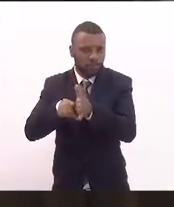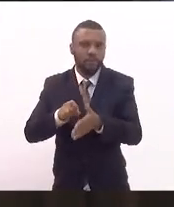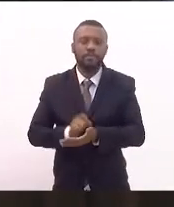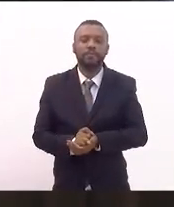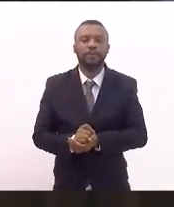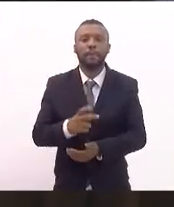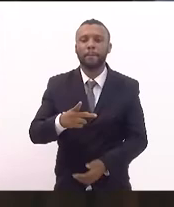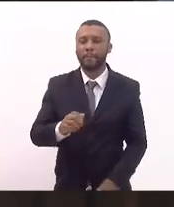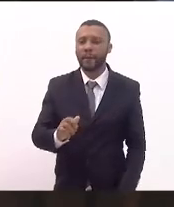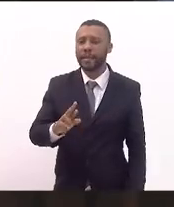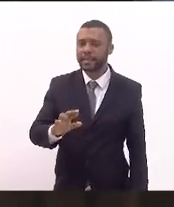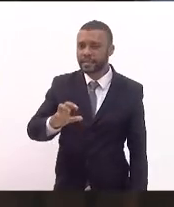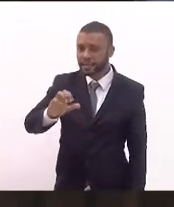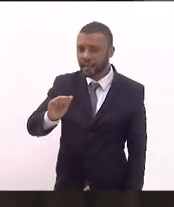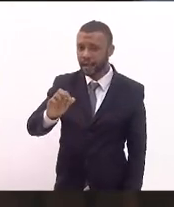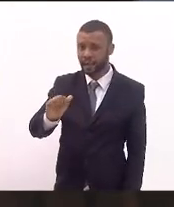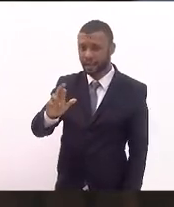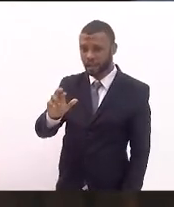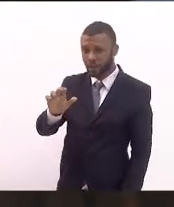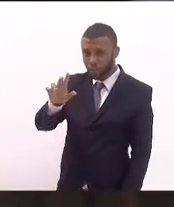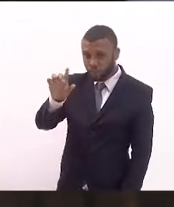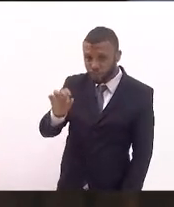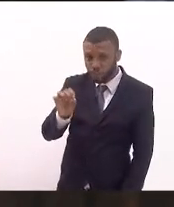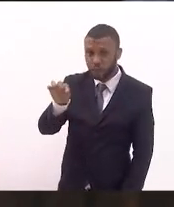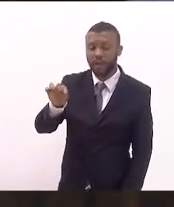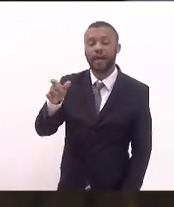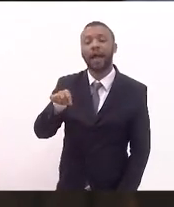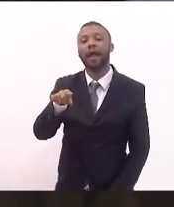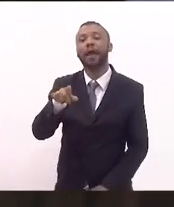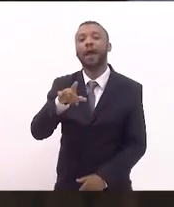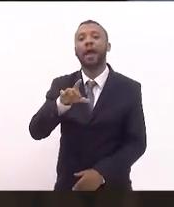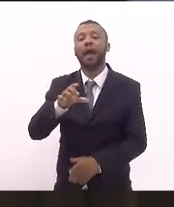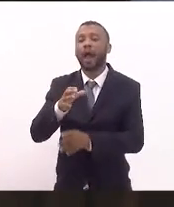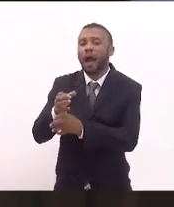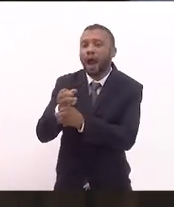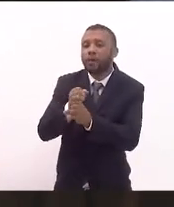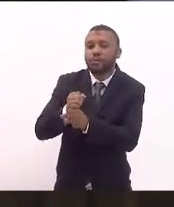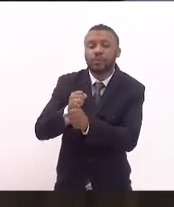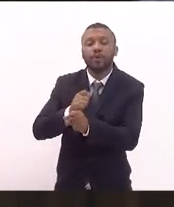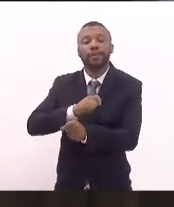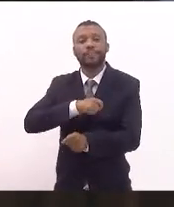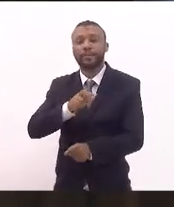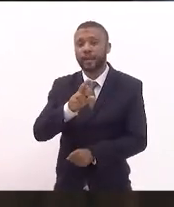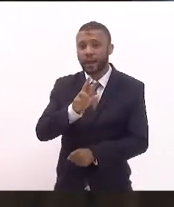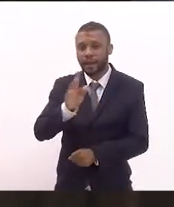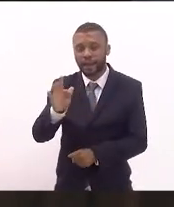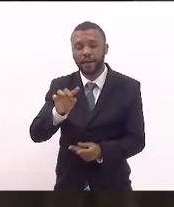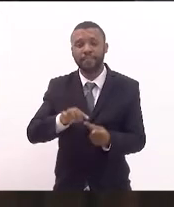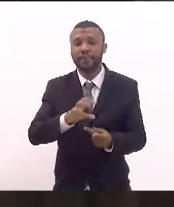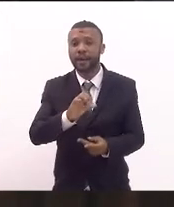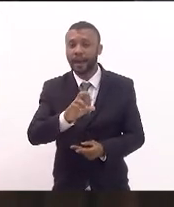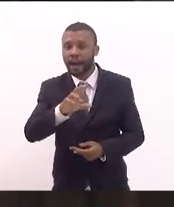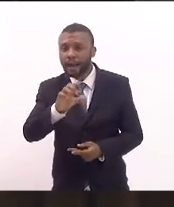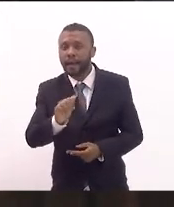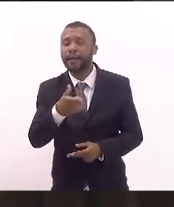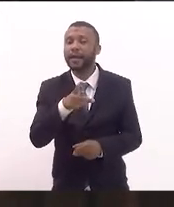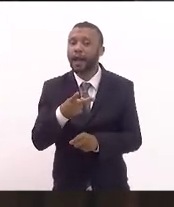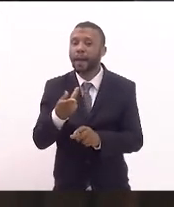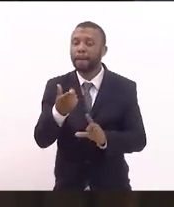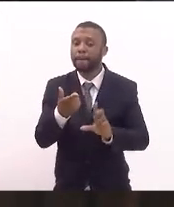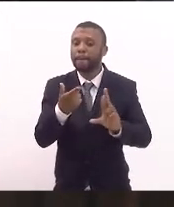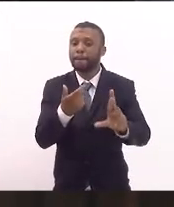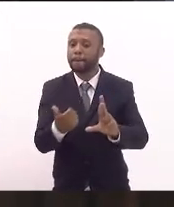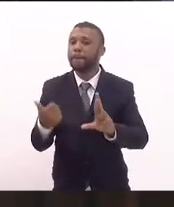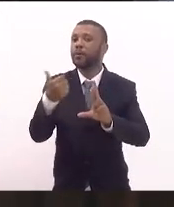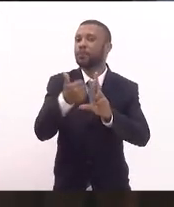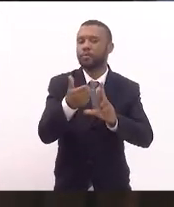Patrícia de Araújo, auditora da Receita Federal. Carla Araújo, procuradora de Justiça. Ana Beatriz Nogueira,